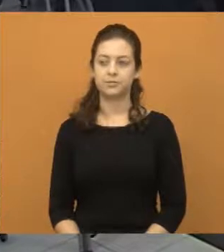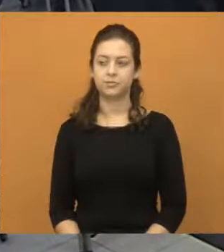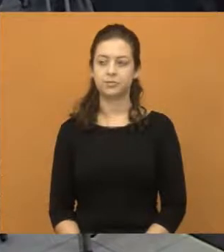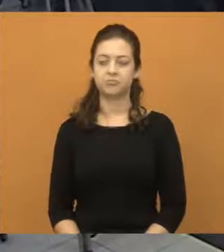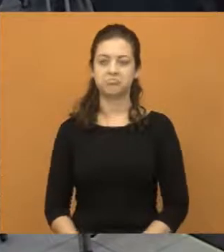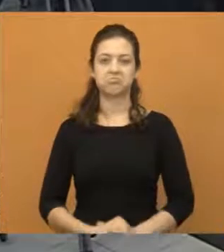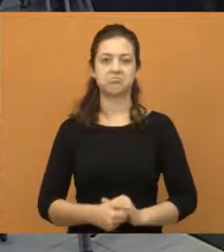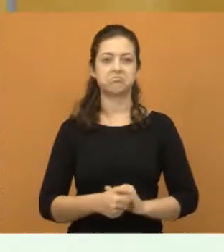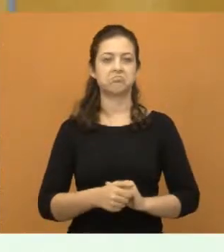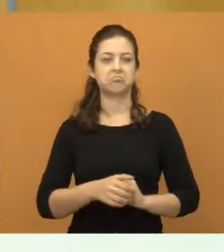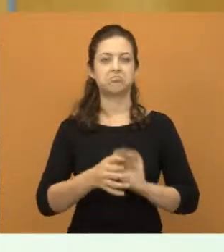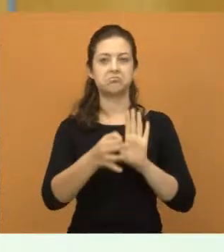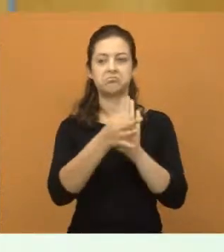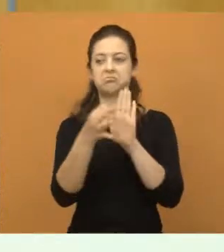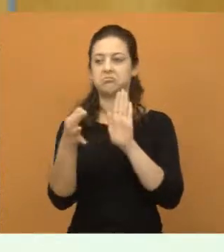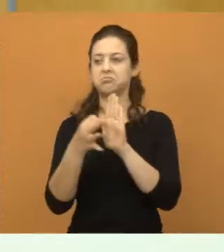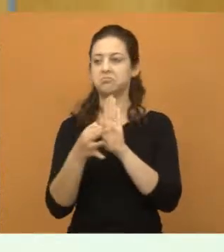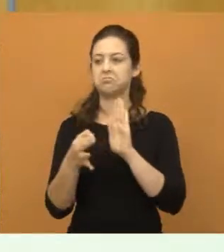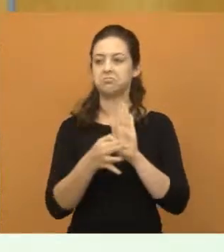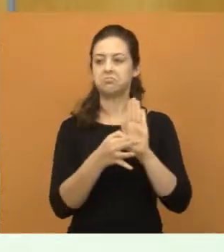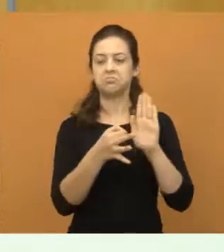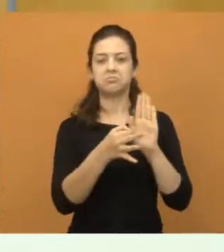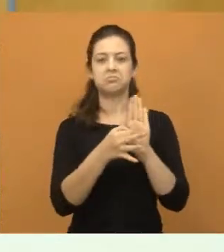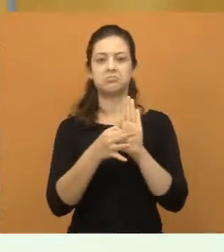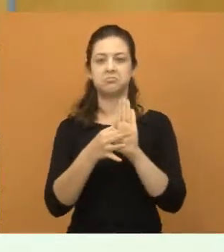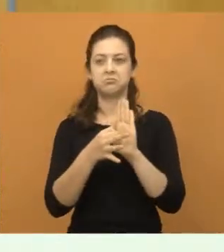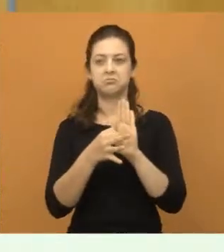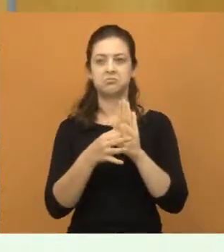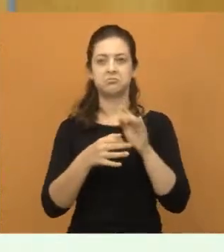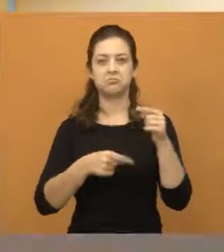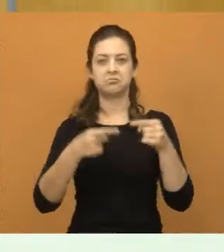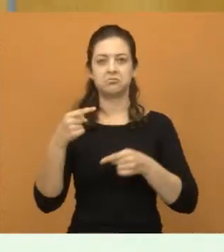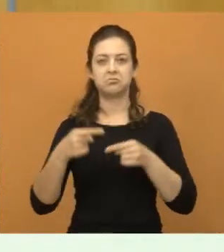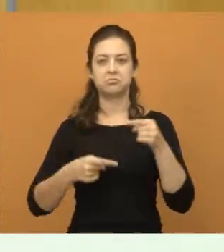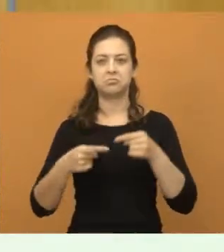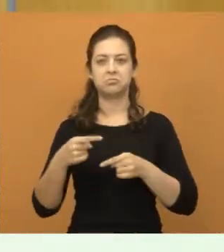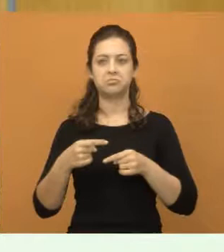Não havendo mais vereadores a discutir o projeto,